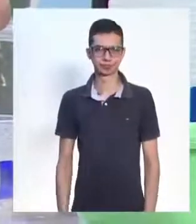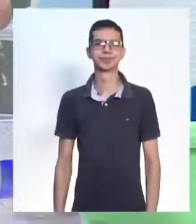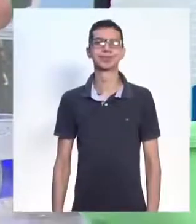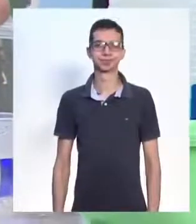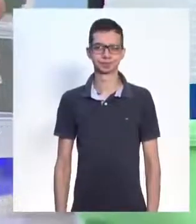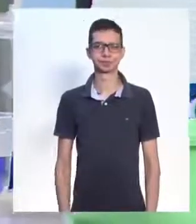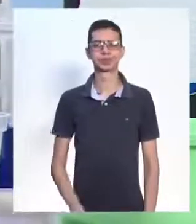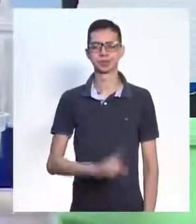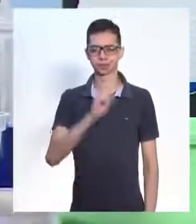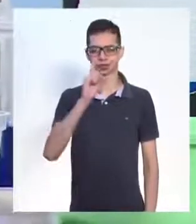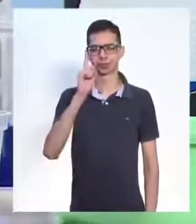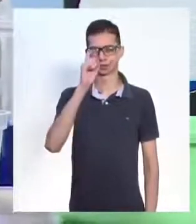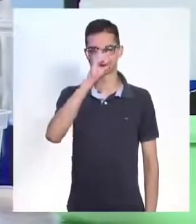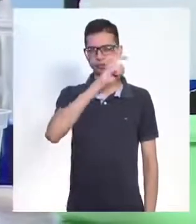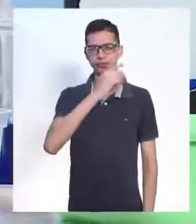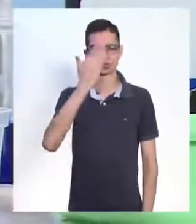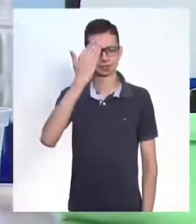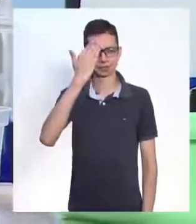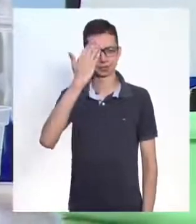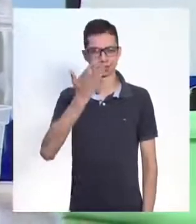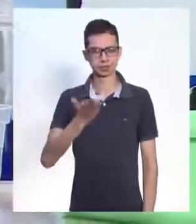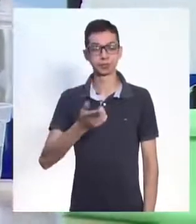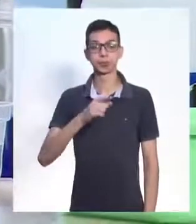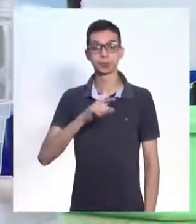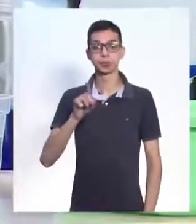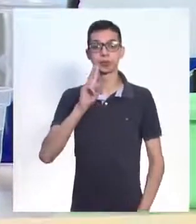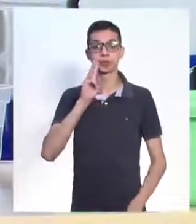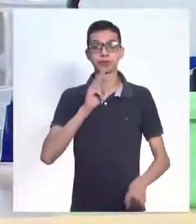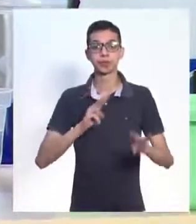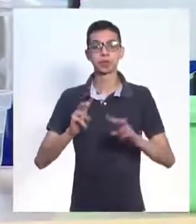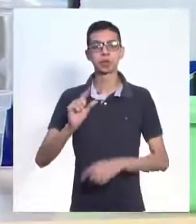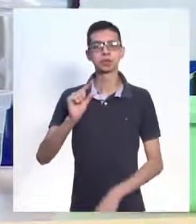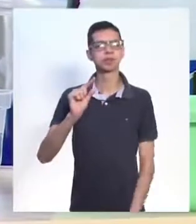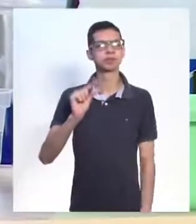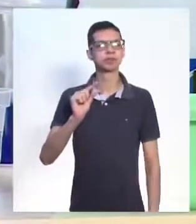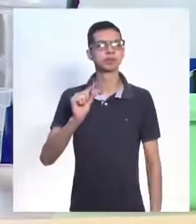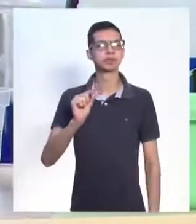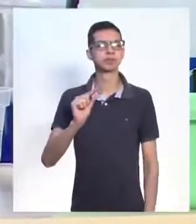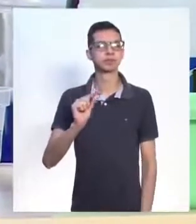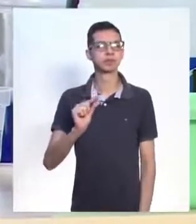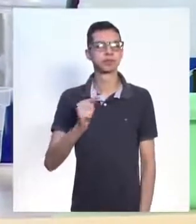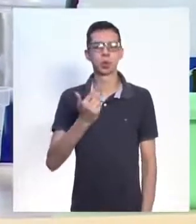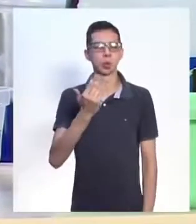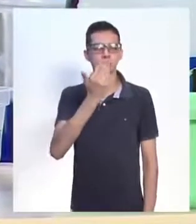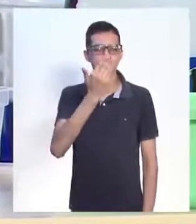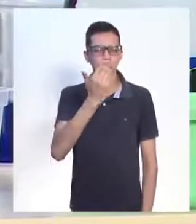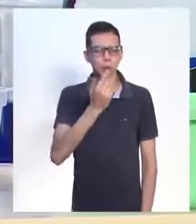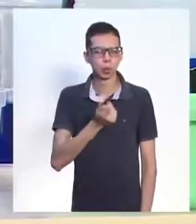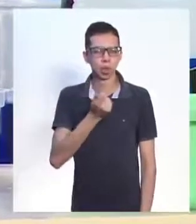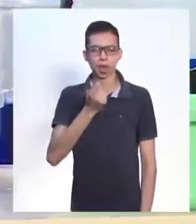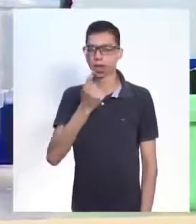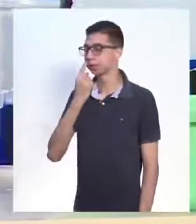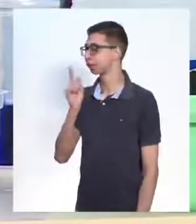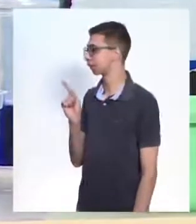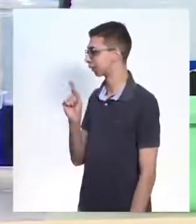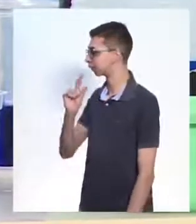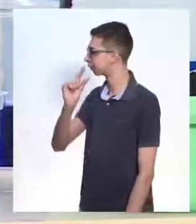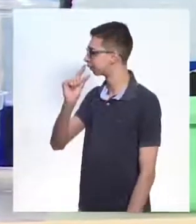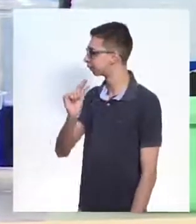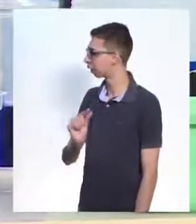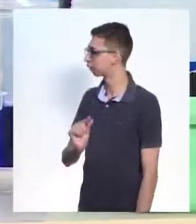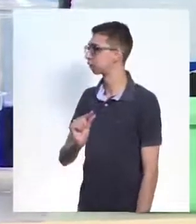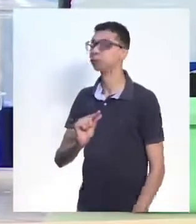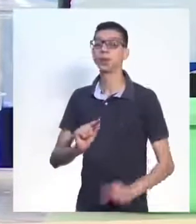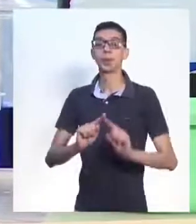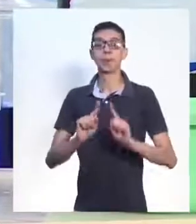diminuir, já é mais difícil. Então, se vocês verem, ele vai descendo bem devagarzinho aqui, ó, quase não dá para ver, mas eu tenho aqui, no caso, ó, se